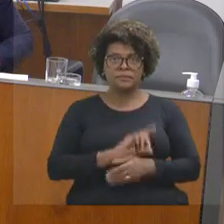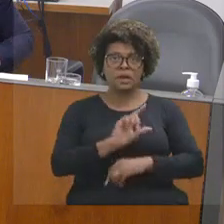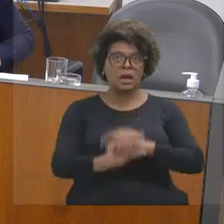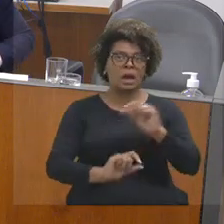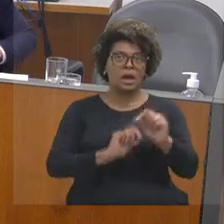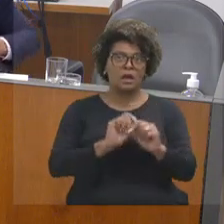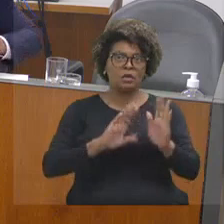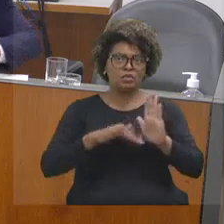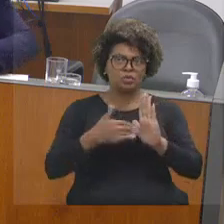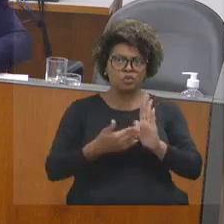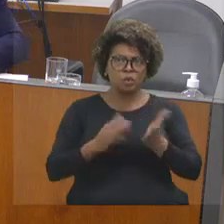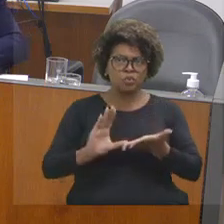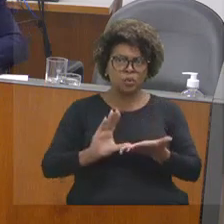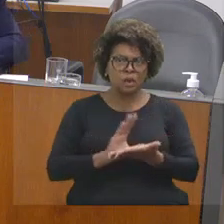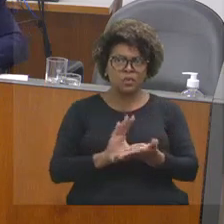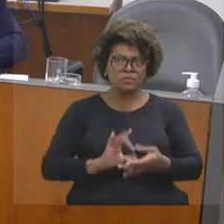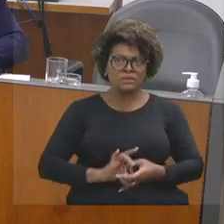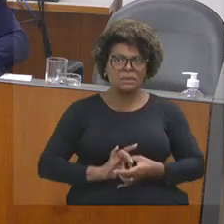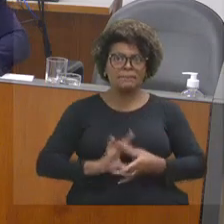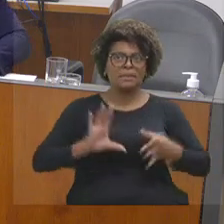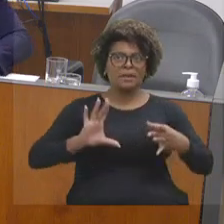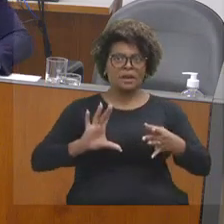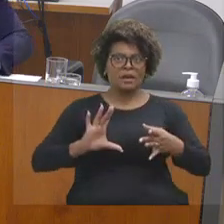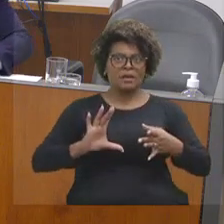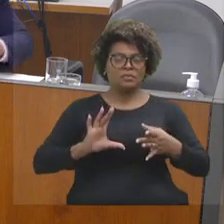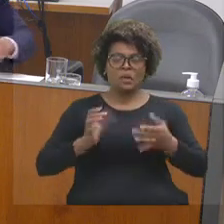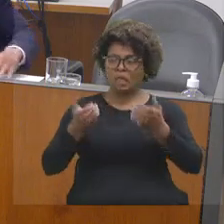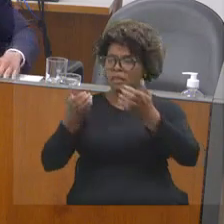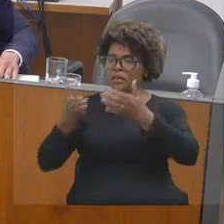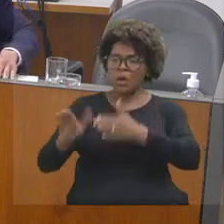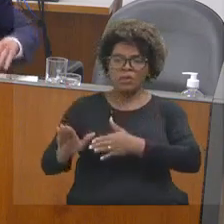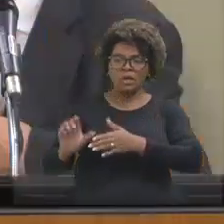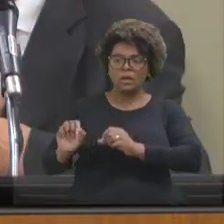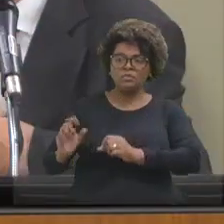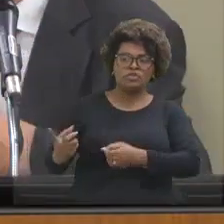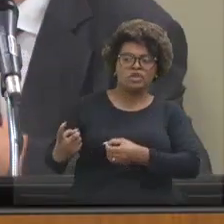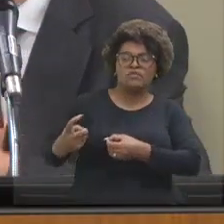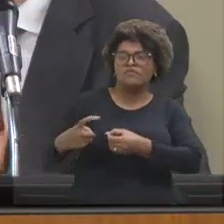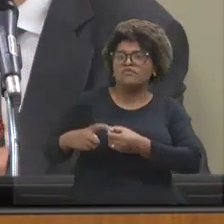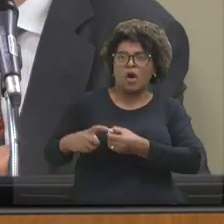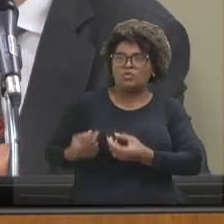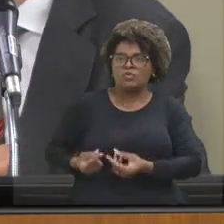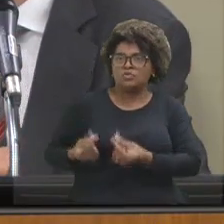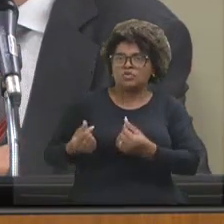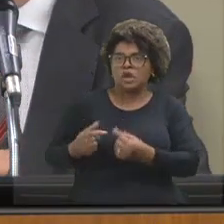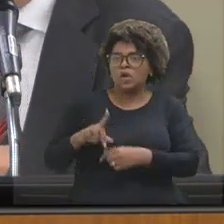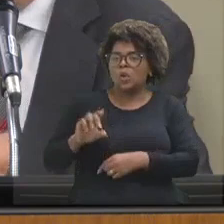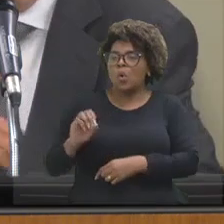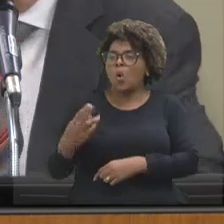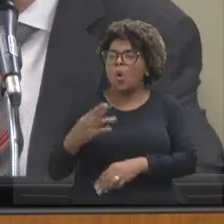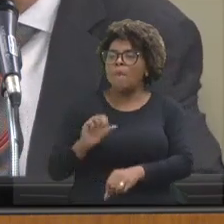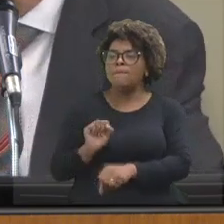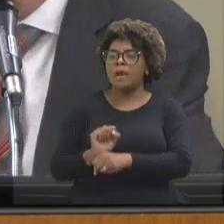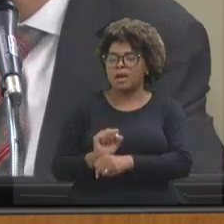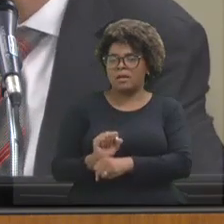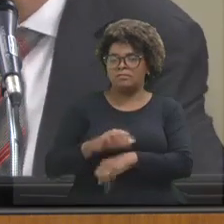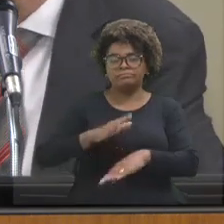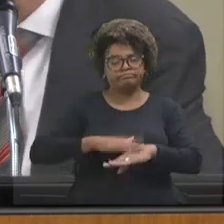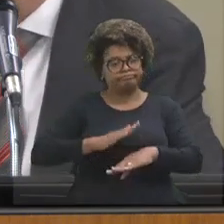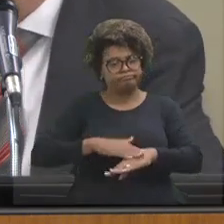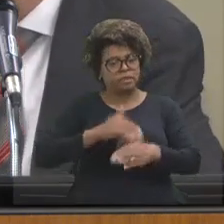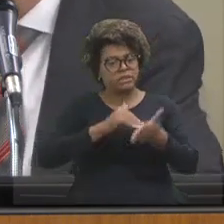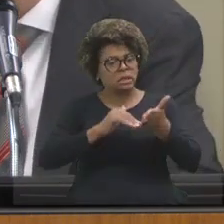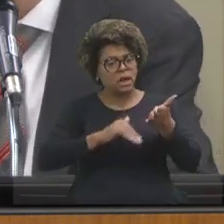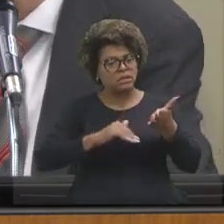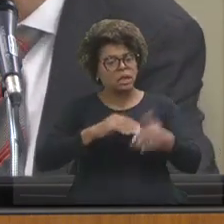recurso seja liberado no presidente não quer de jeito nenhum retorno de recurso recurso parado na saúde eu como secretário de saúde então não quero de jeito